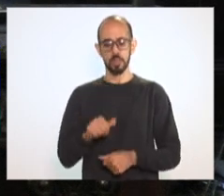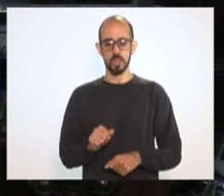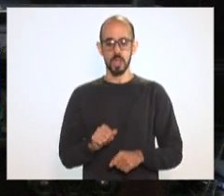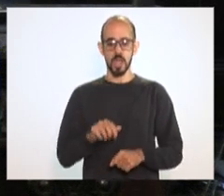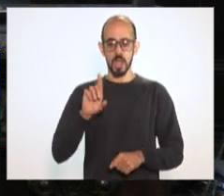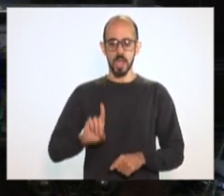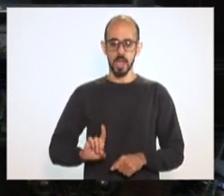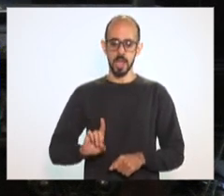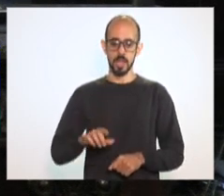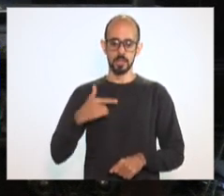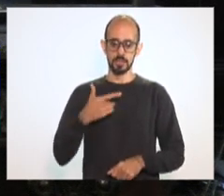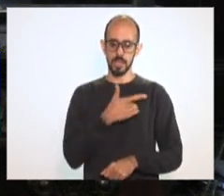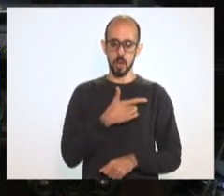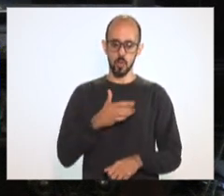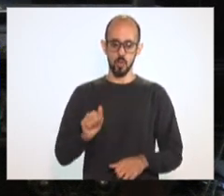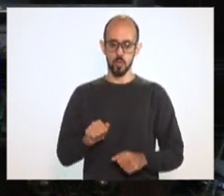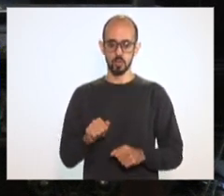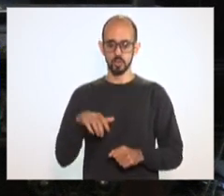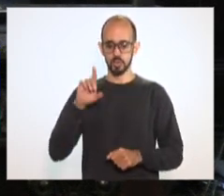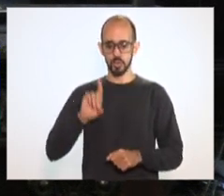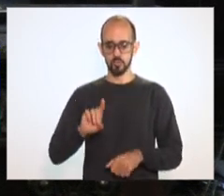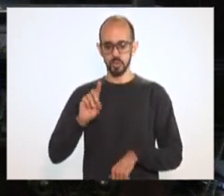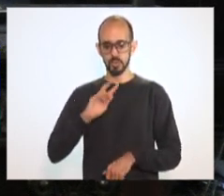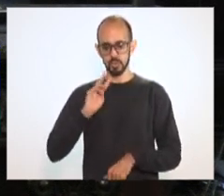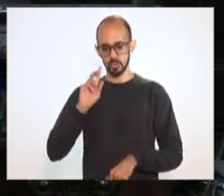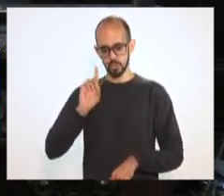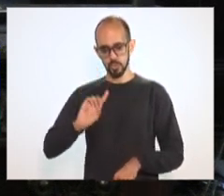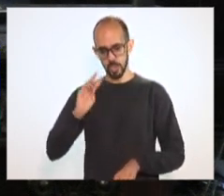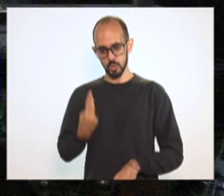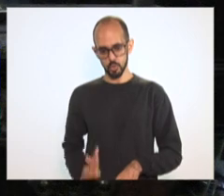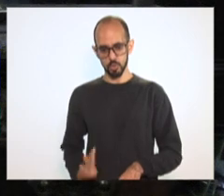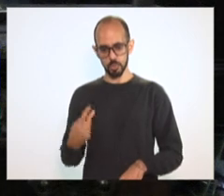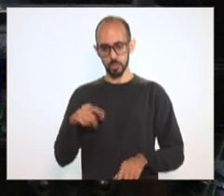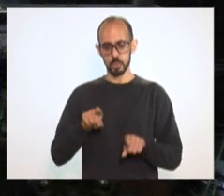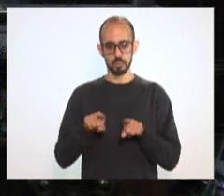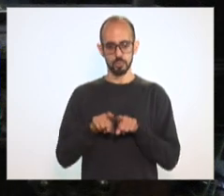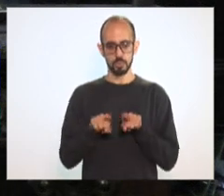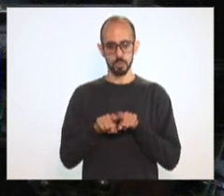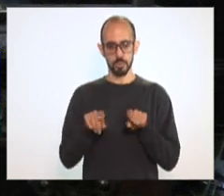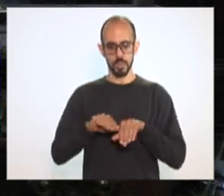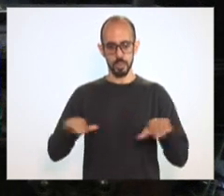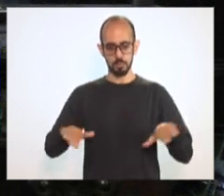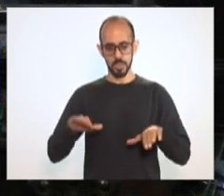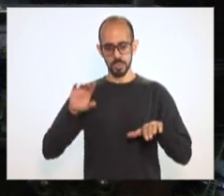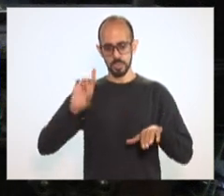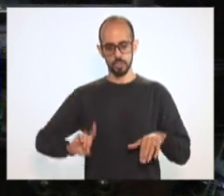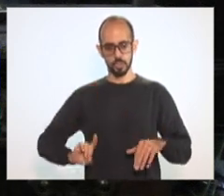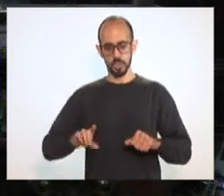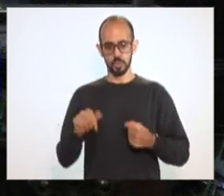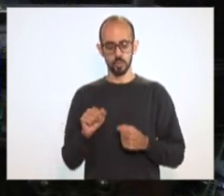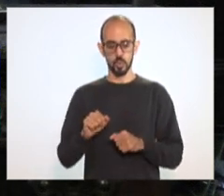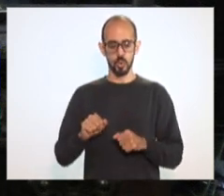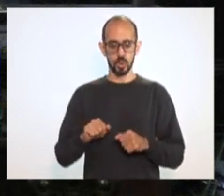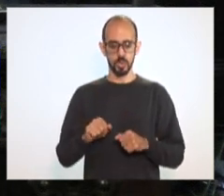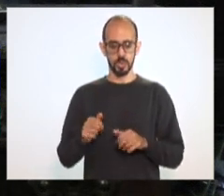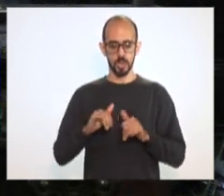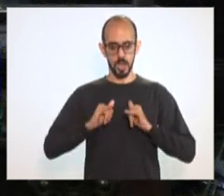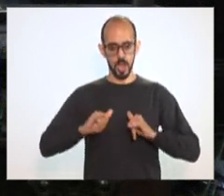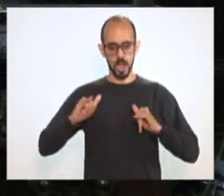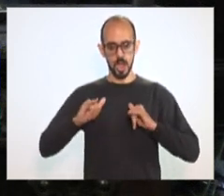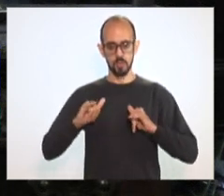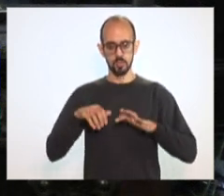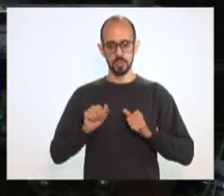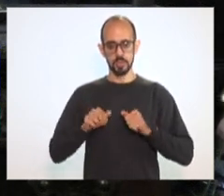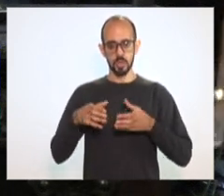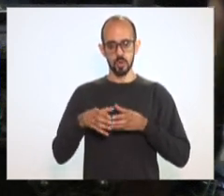de saúde defesa de direitos humanos e da mesa diretora às emendas de plenário para emitir parecer pela comissão de